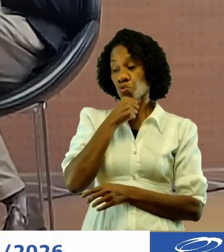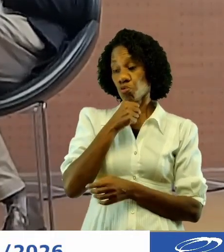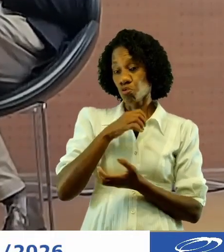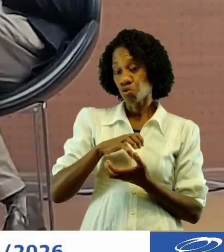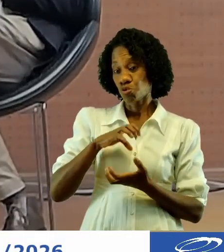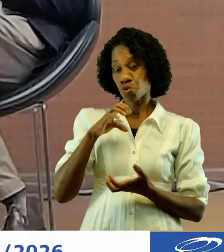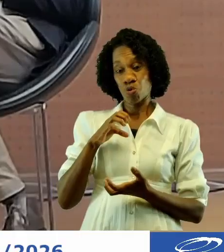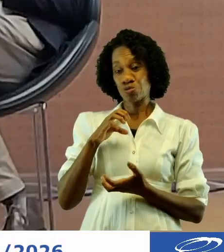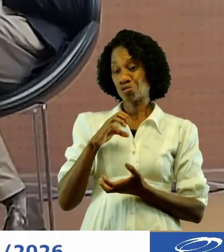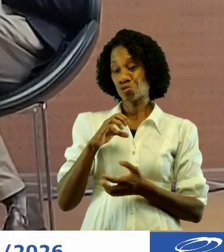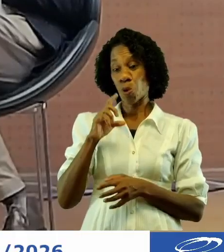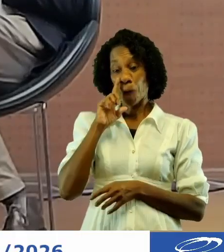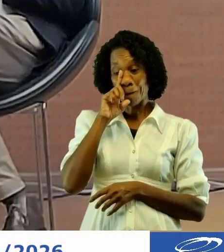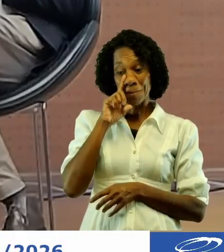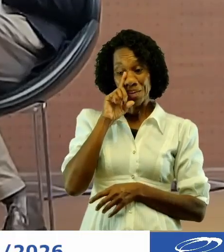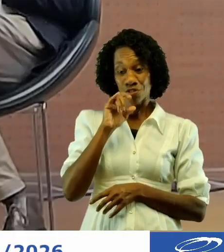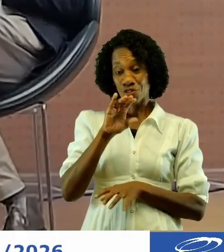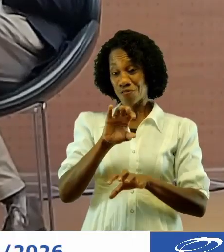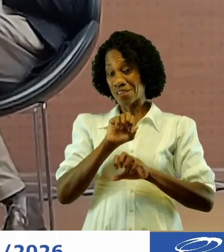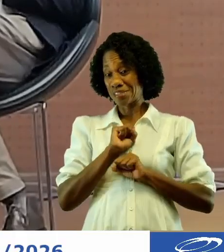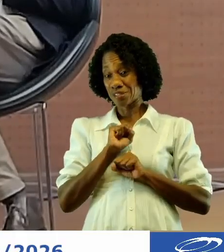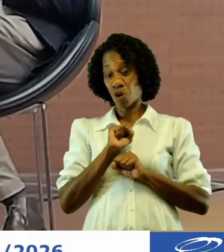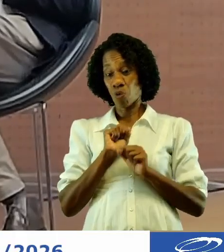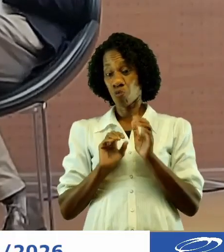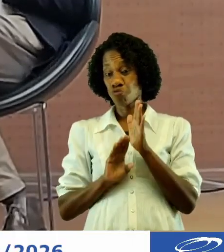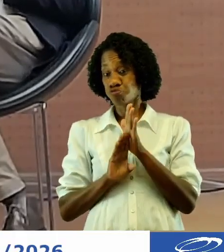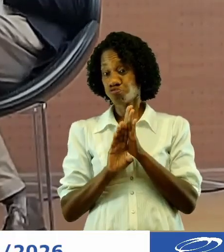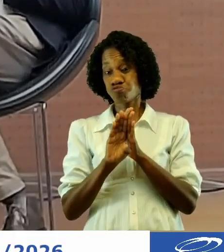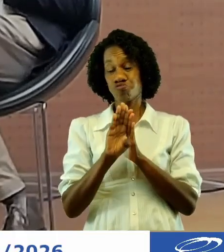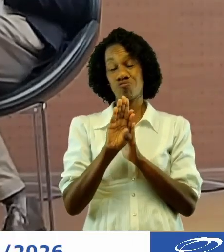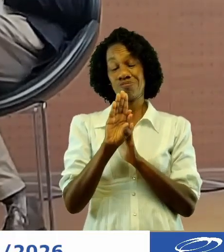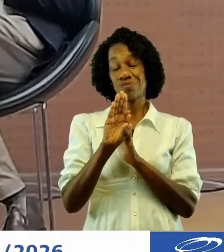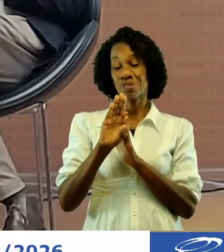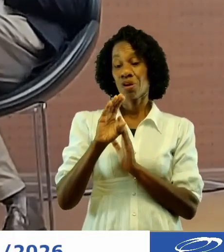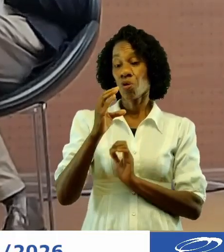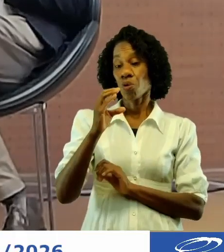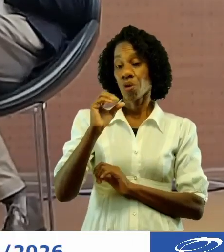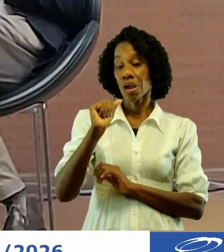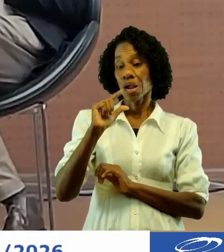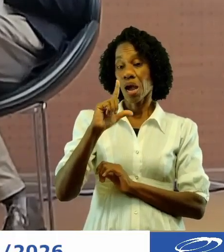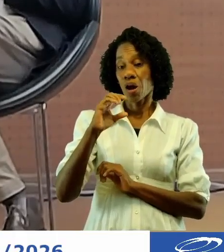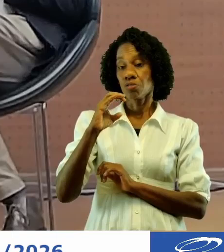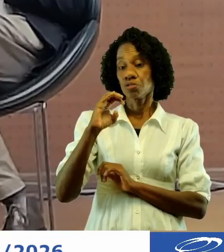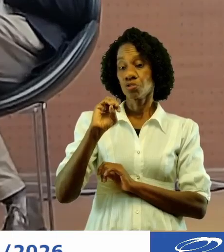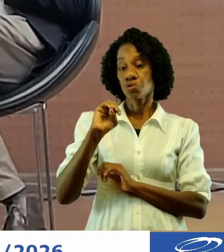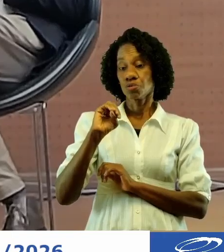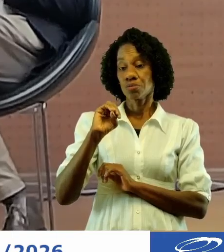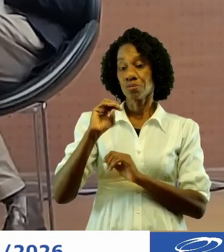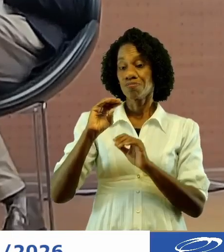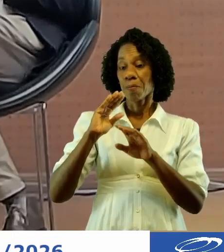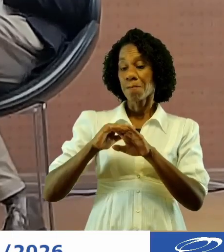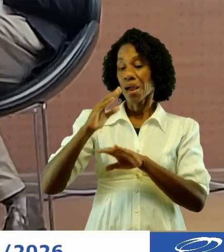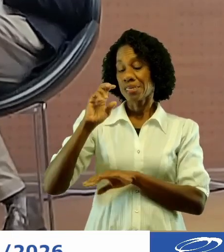infecção é muito elevado. Então, o cálcio acima de 5, e nessas situações, nós acreditamos